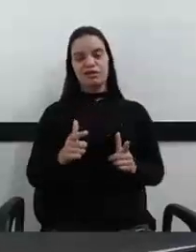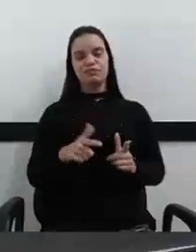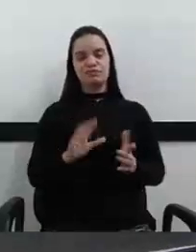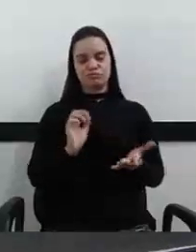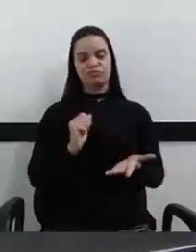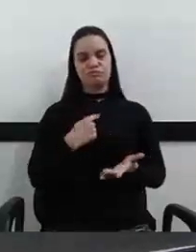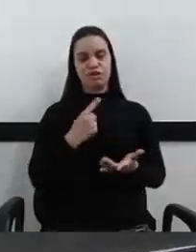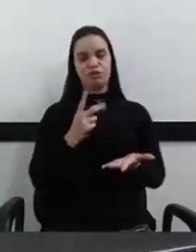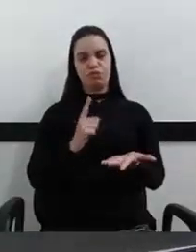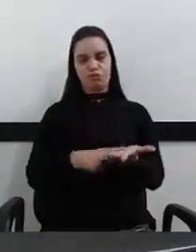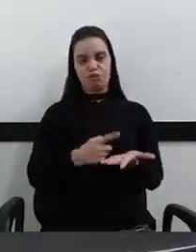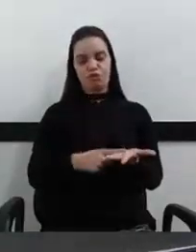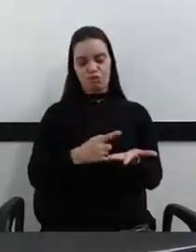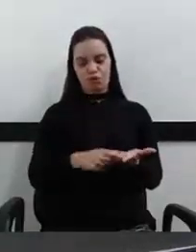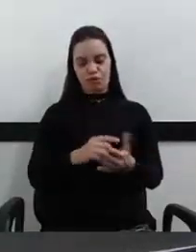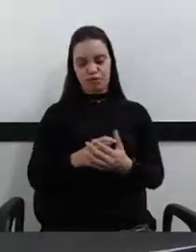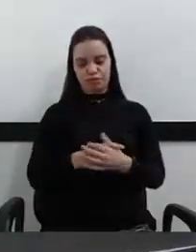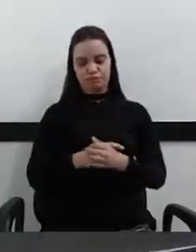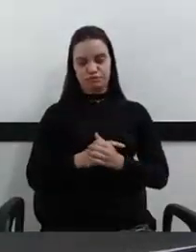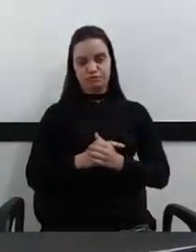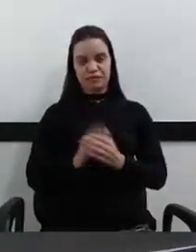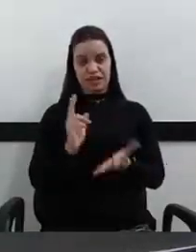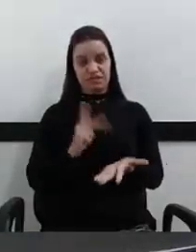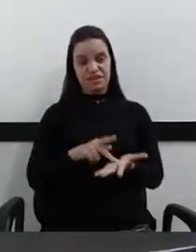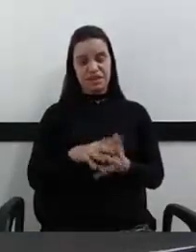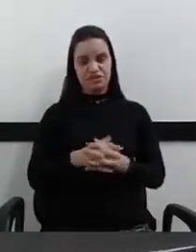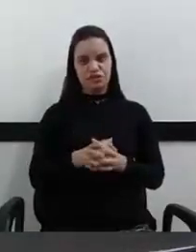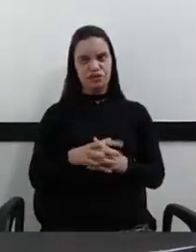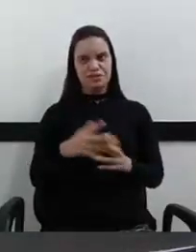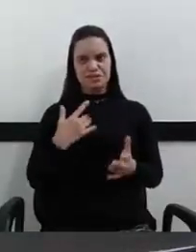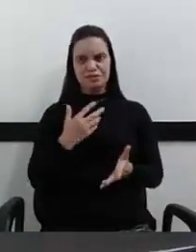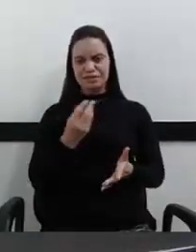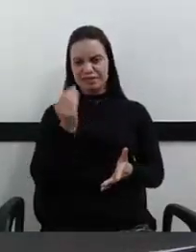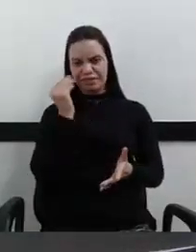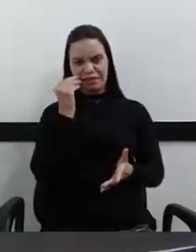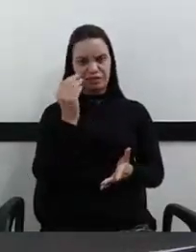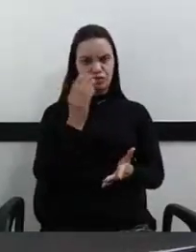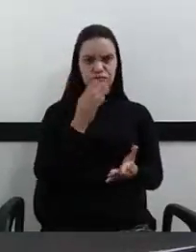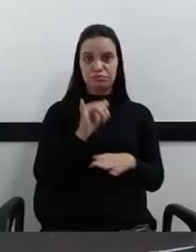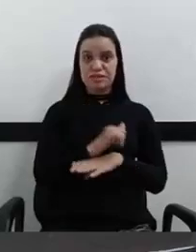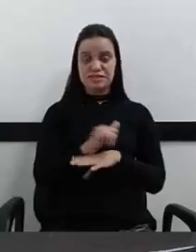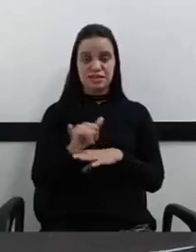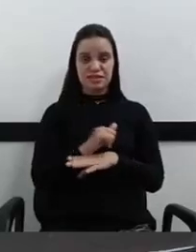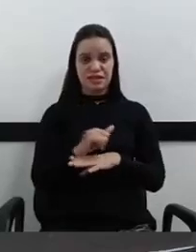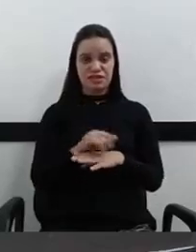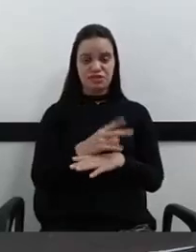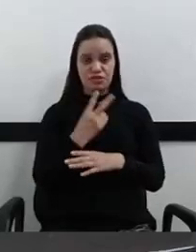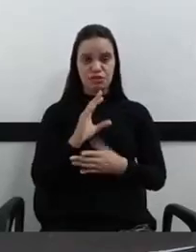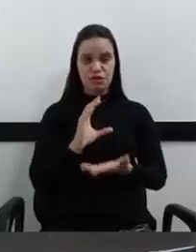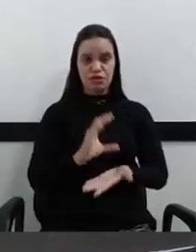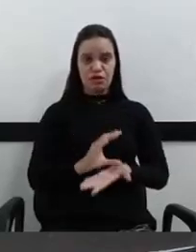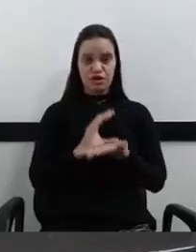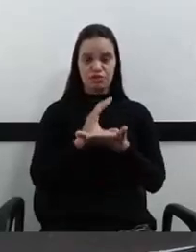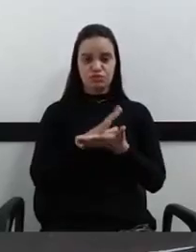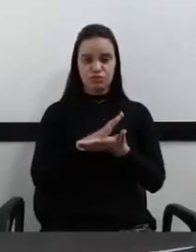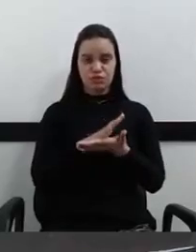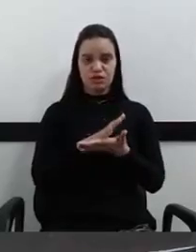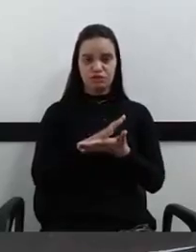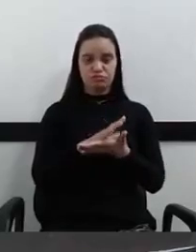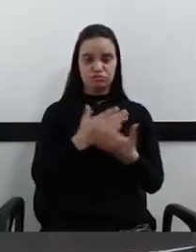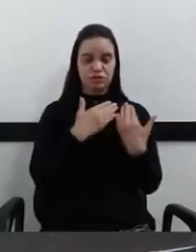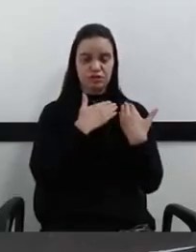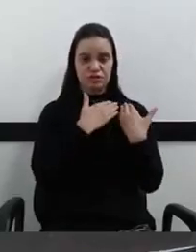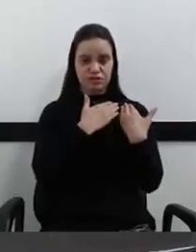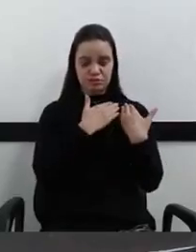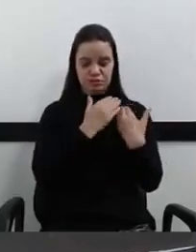de incerteza, nós estamos tentando buscar um caminho, e acho que cabe ao Conselho Superior permitir que o colega que é colega, que